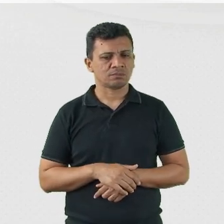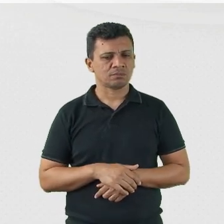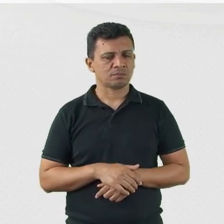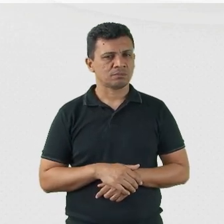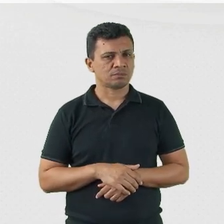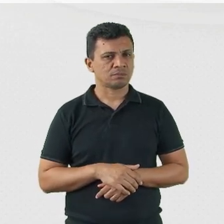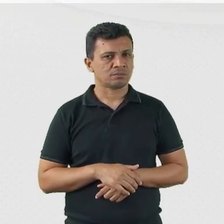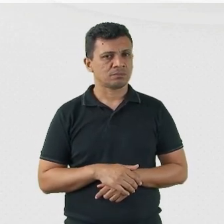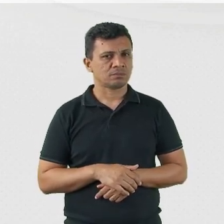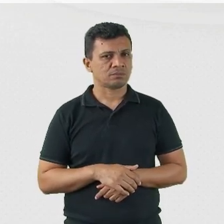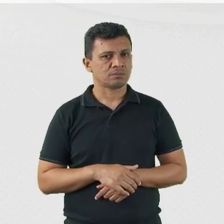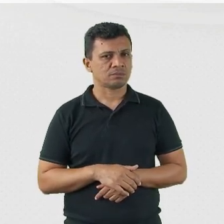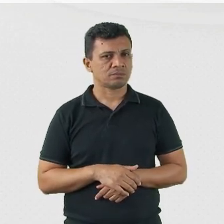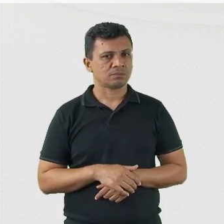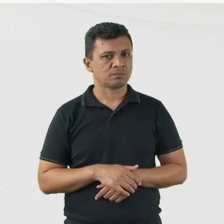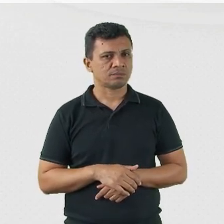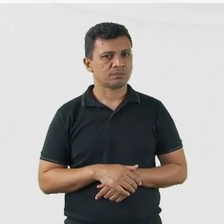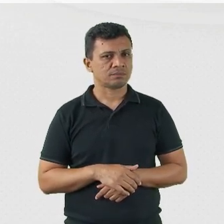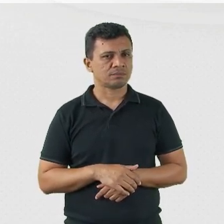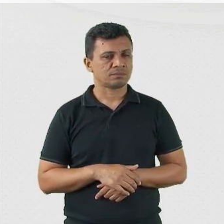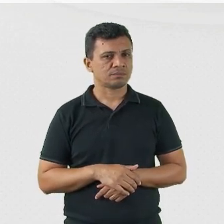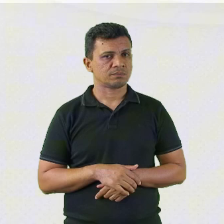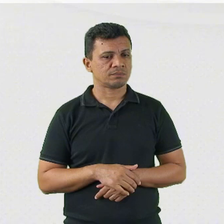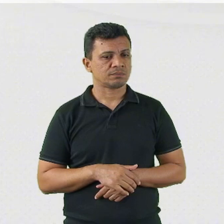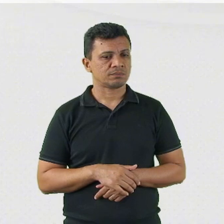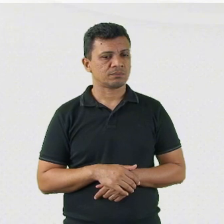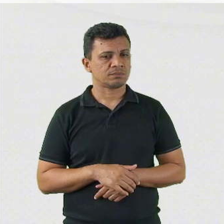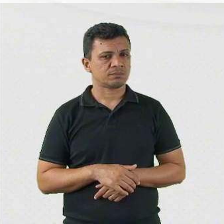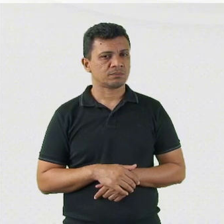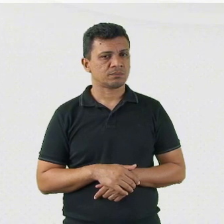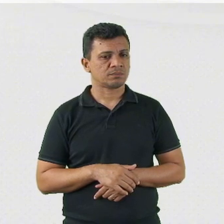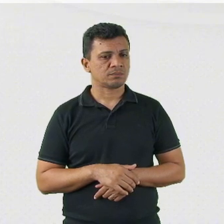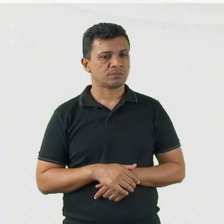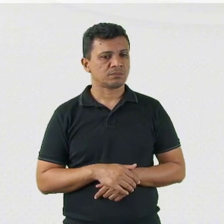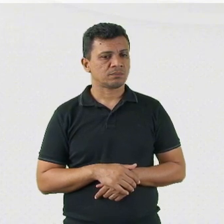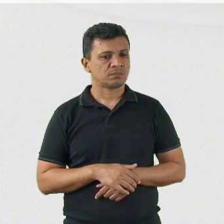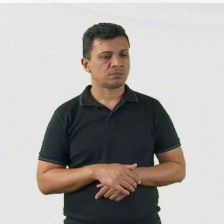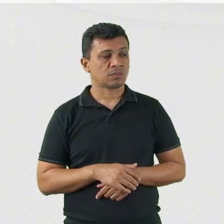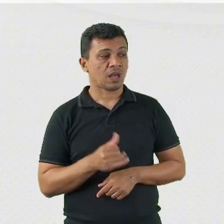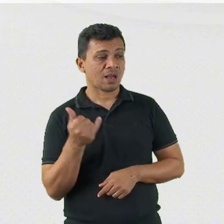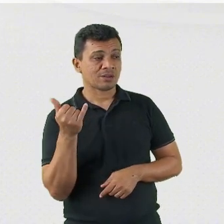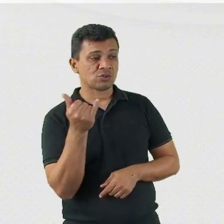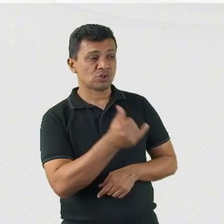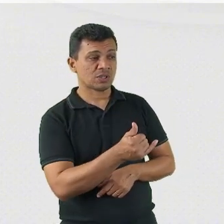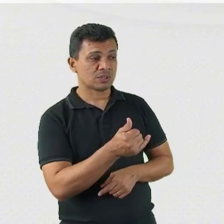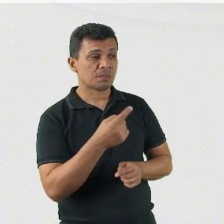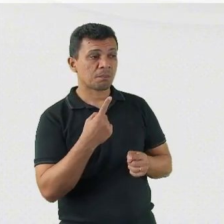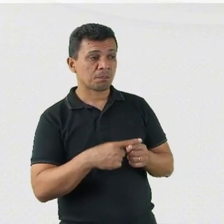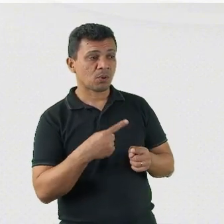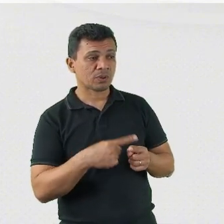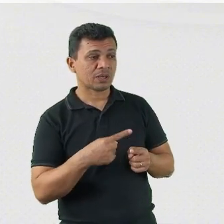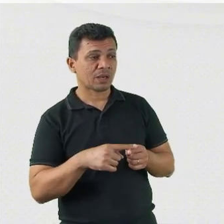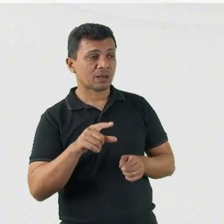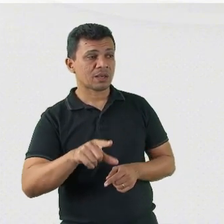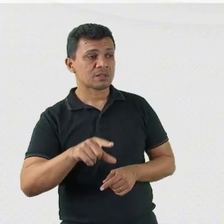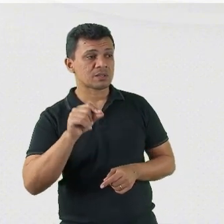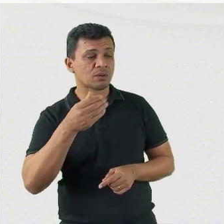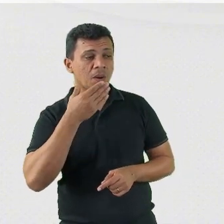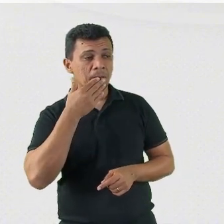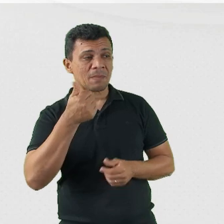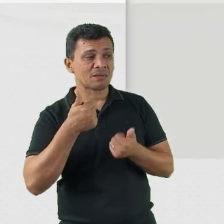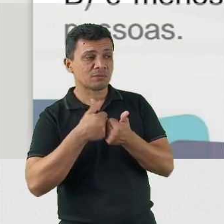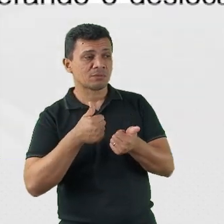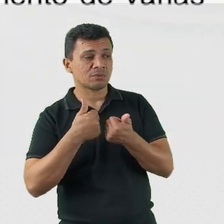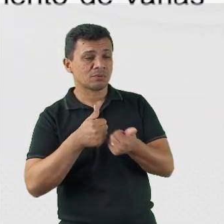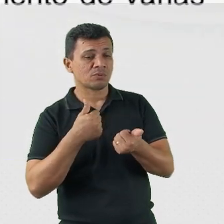books while sitting on the bus. Então, a pessoa diz por que prefere, por que ela acha que é